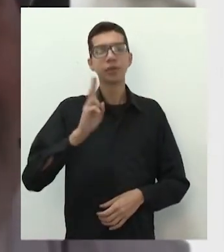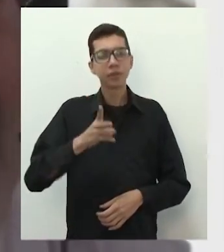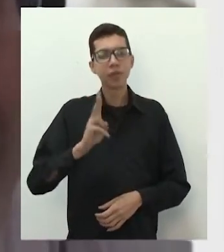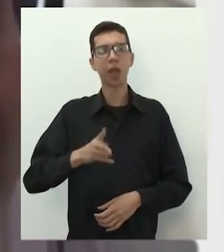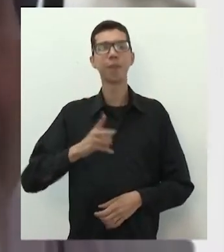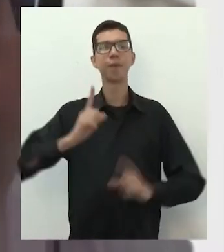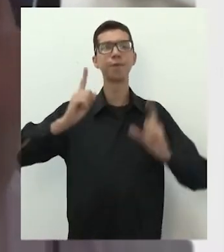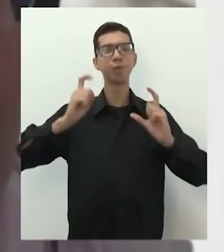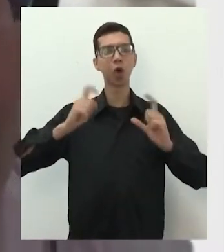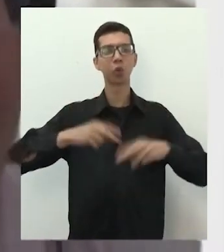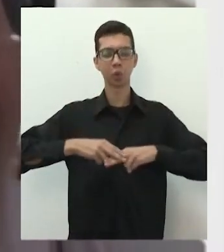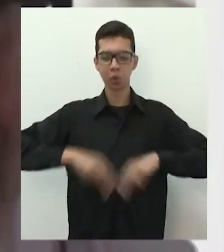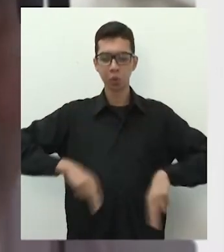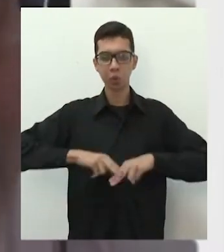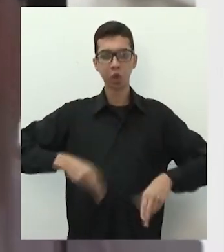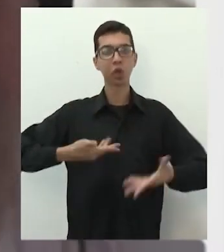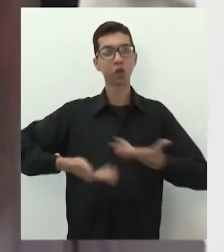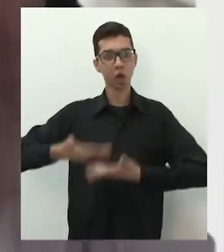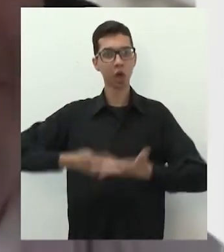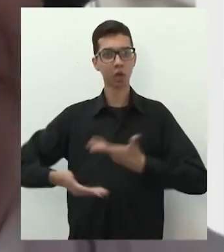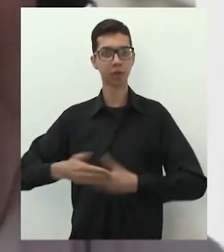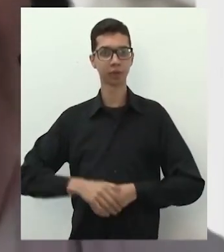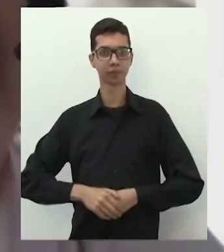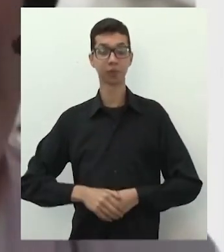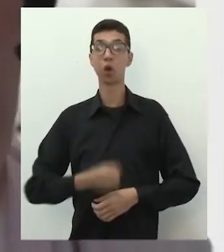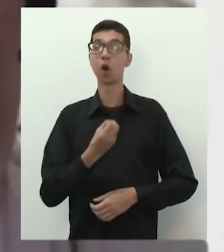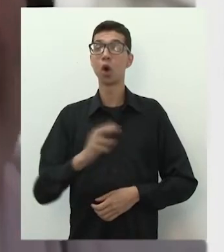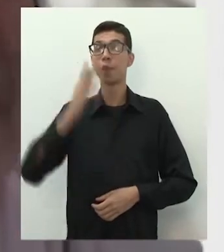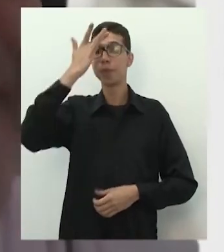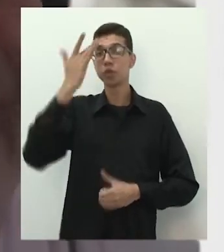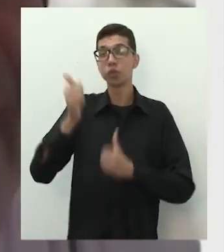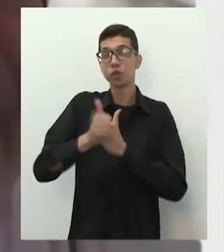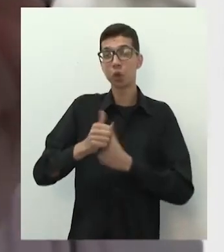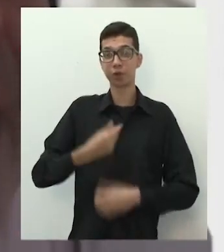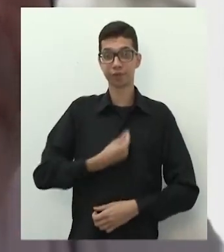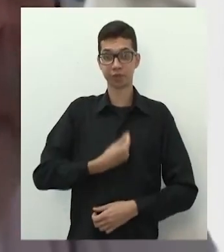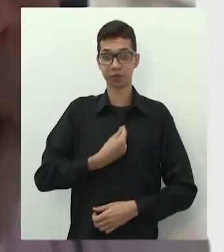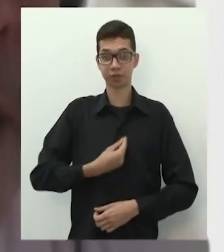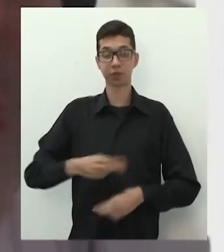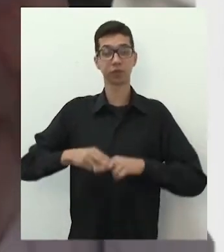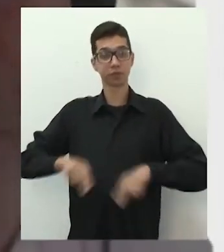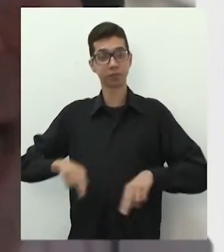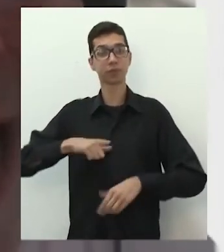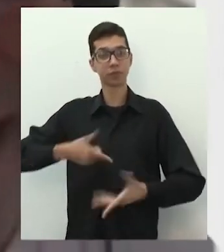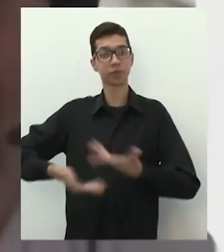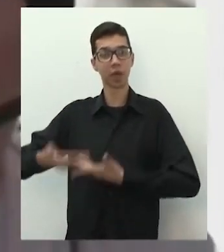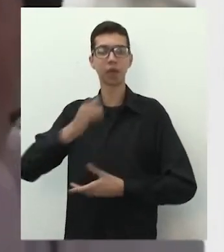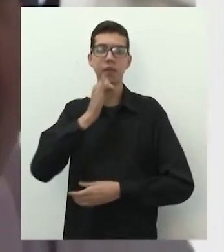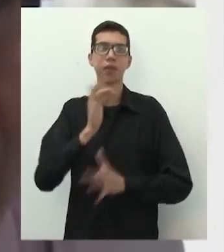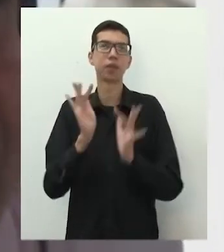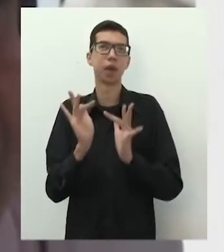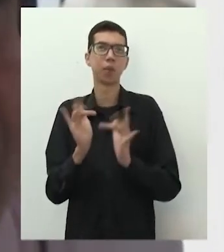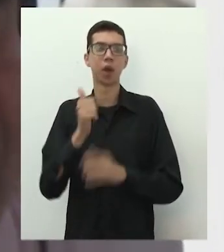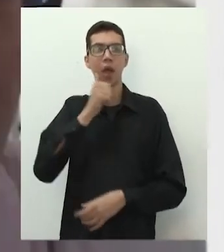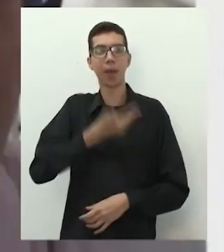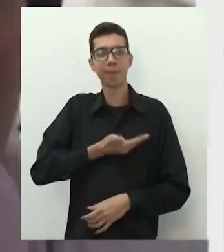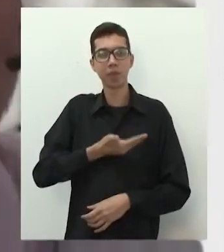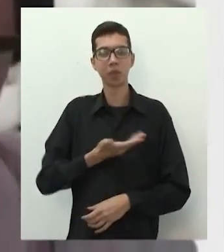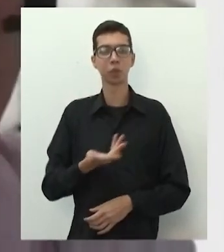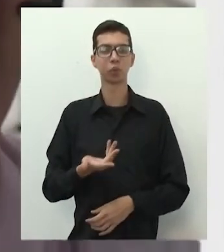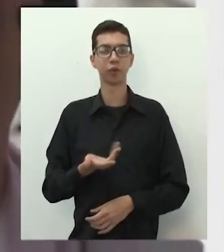15 anos atrás. Quando você fez aí a tua formação, quando você começou a trabalhar na rede estadual de ensino, pode ser que não tinha.